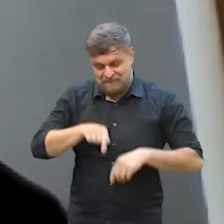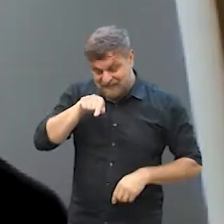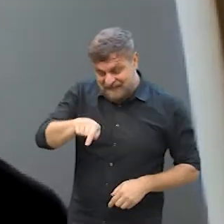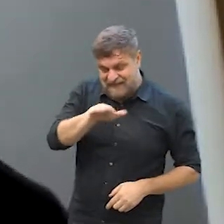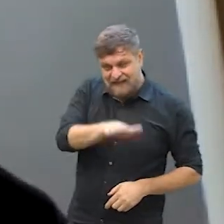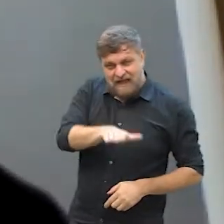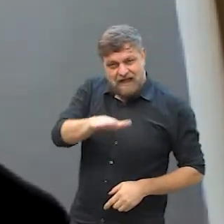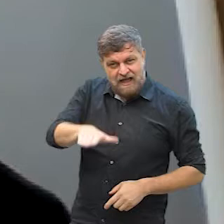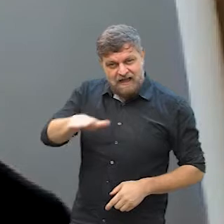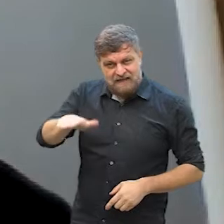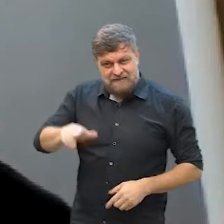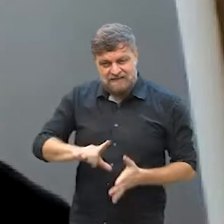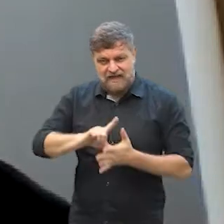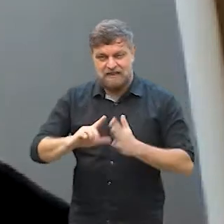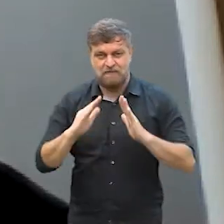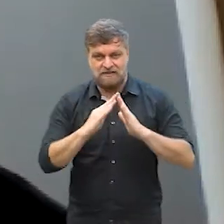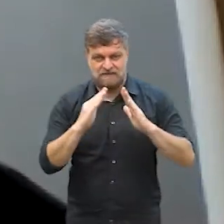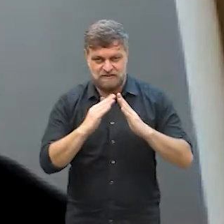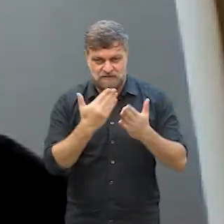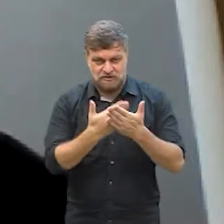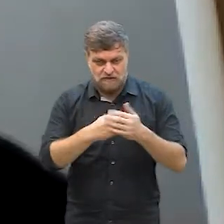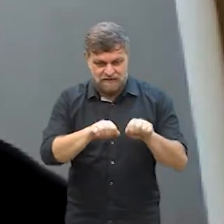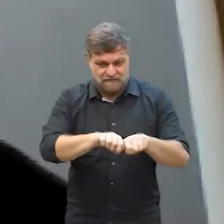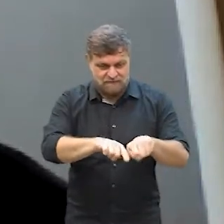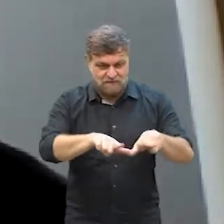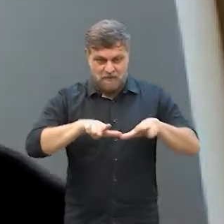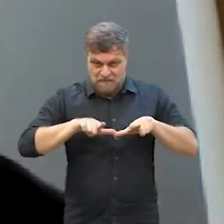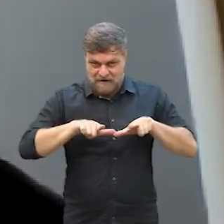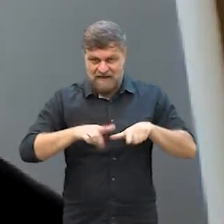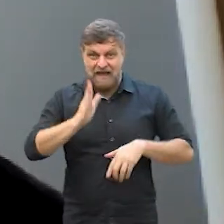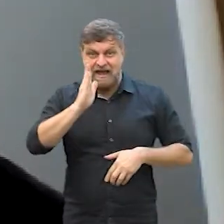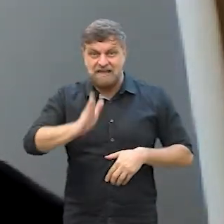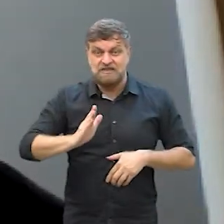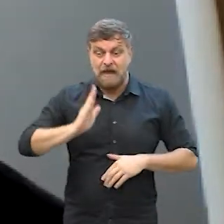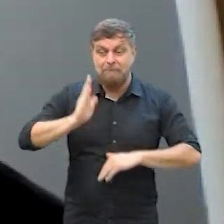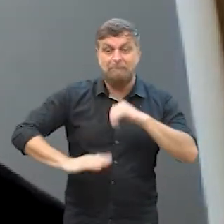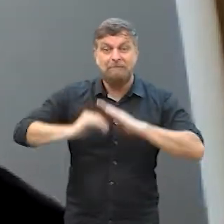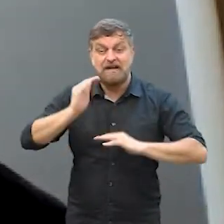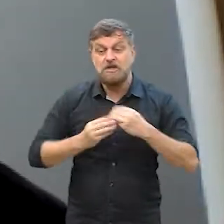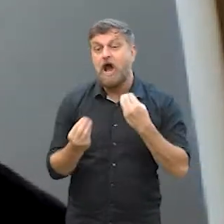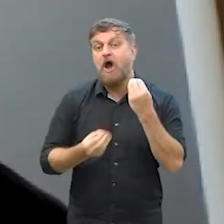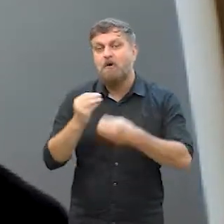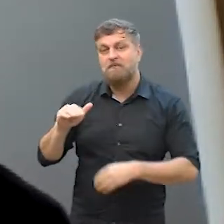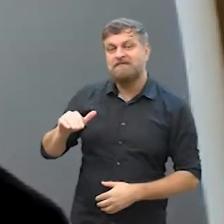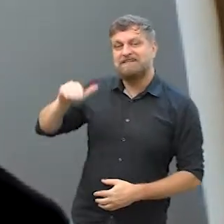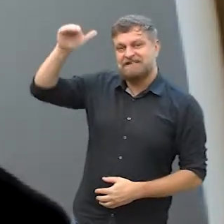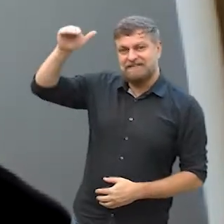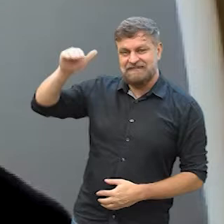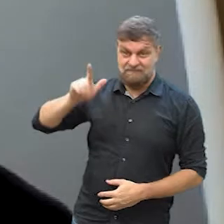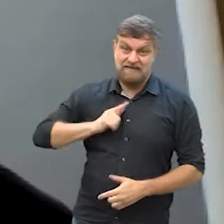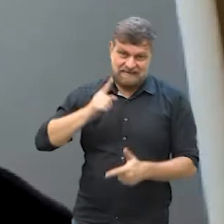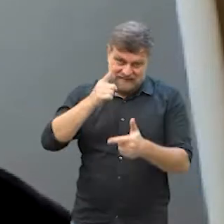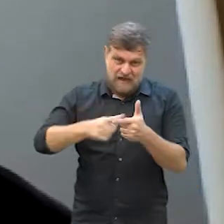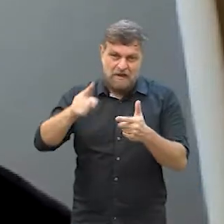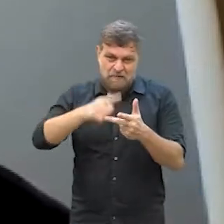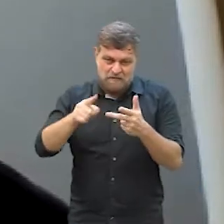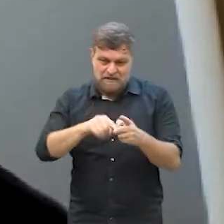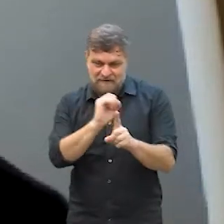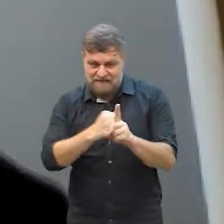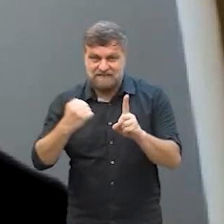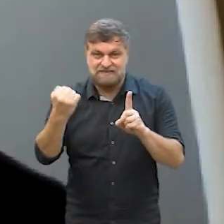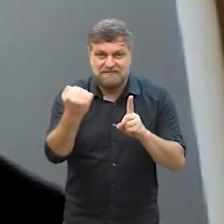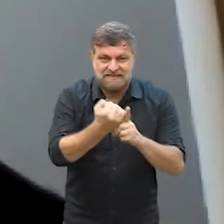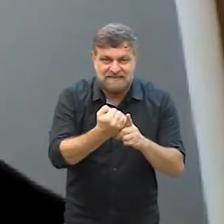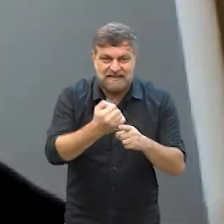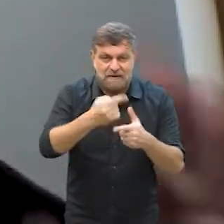esses pequenos, quando saiam da escola, o que eles possam fazer, né, na vida adulta, resolver problemas reais da nossa